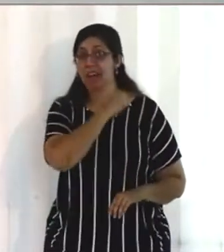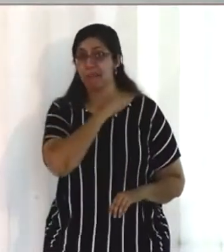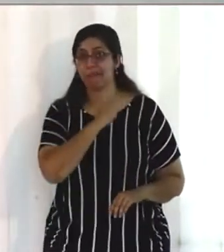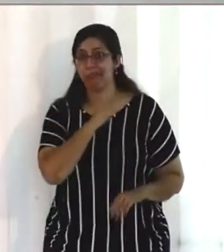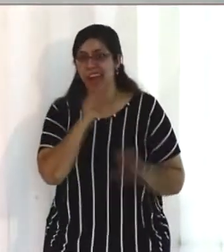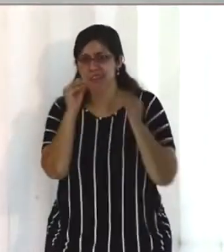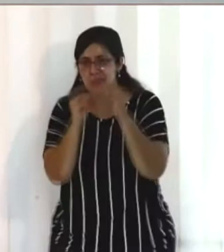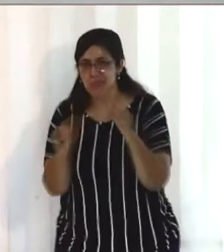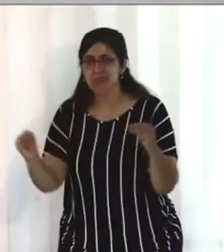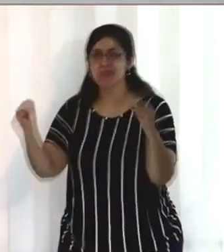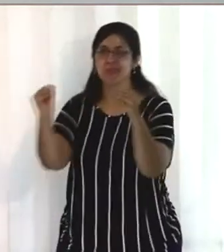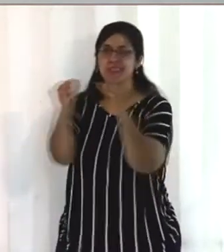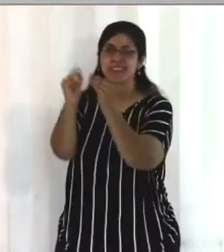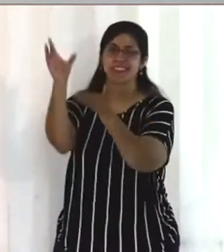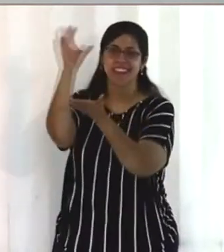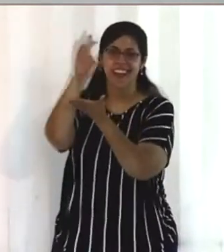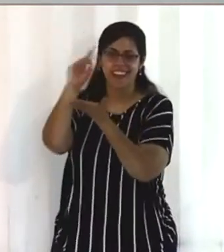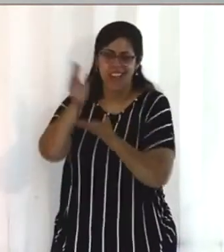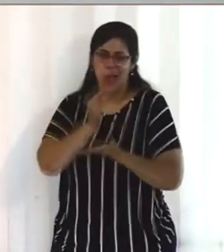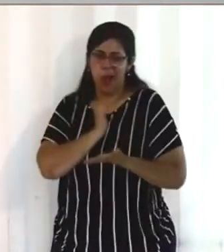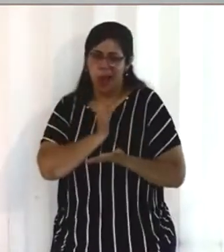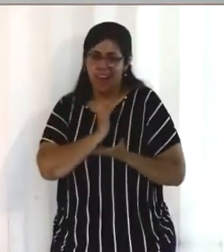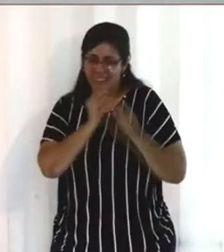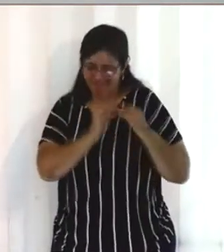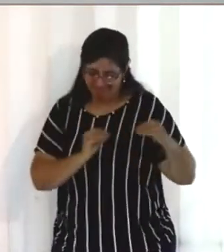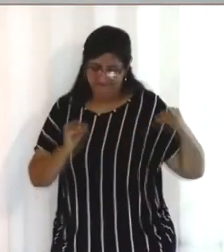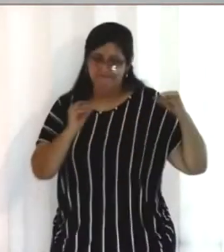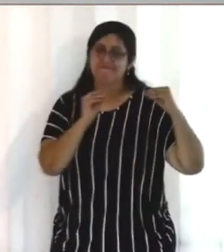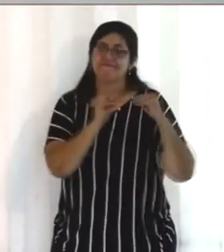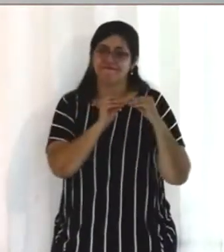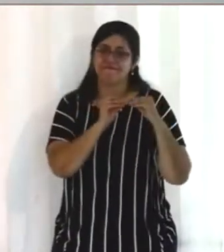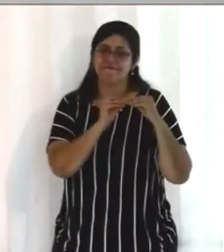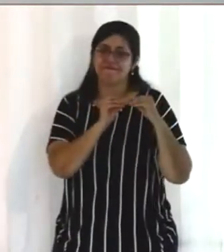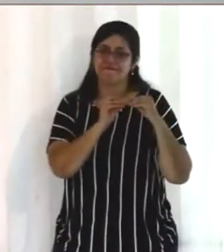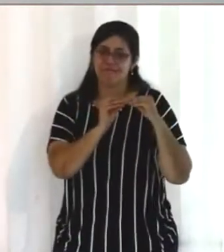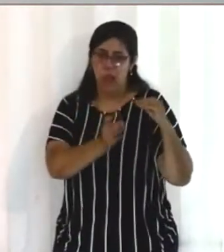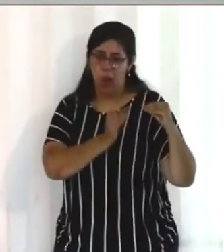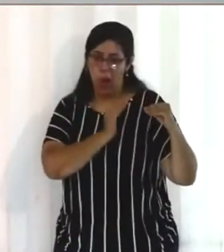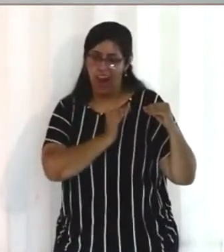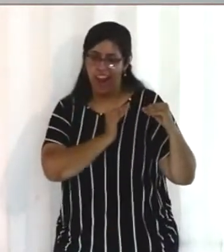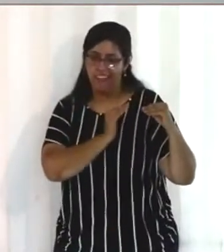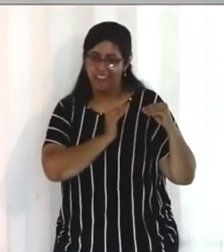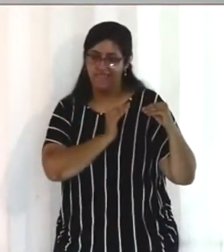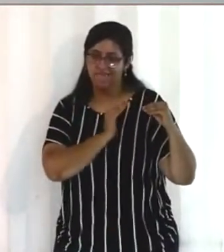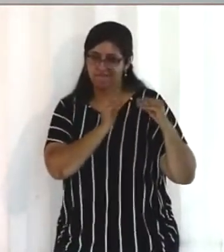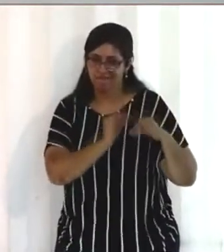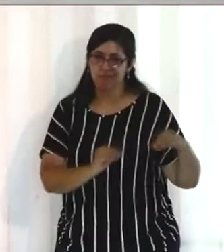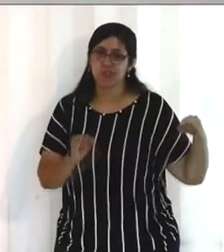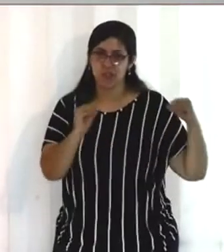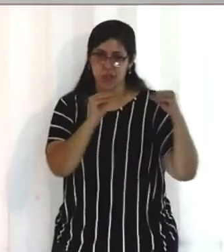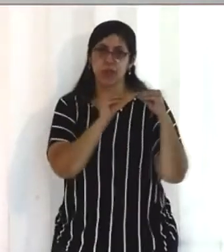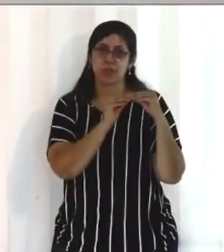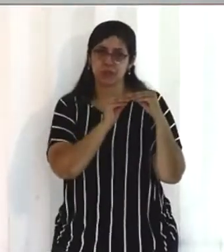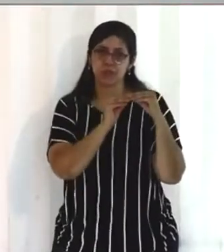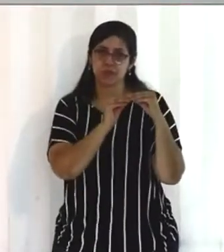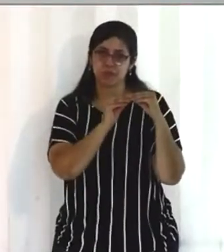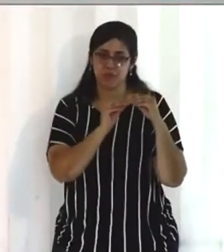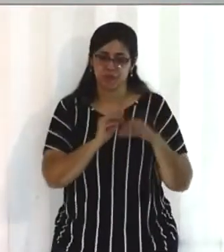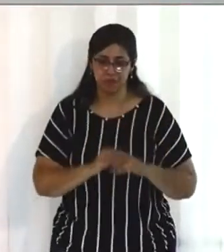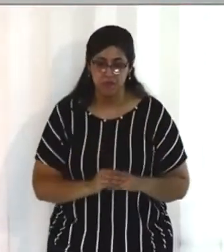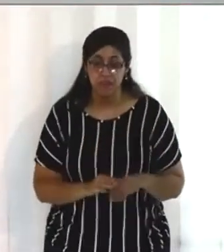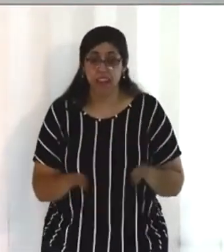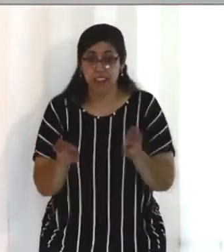Senhor no seu coração, como ele era, o coração de Abel agradou ao Senhor, e o que